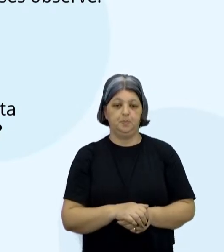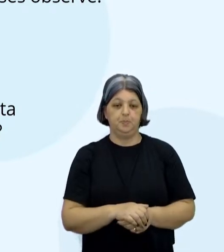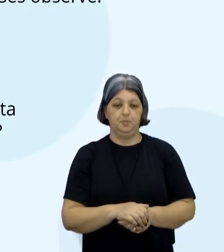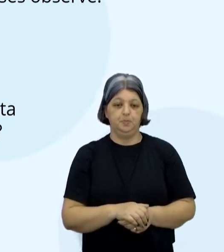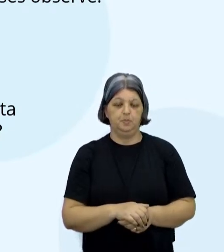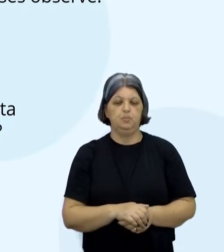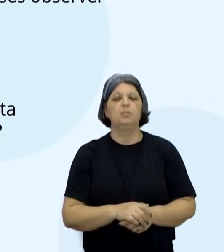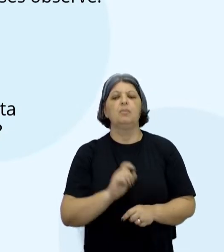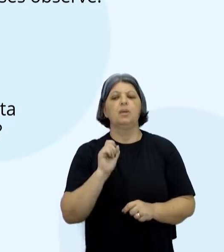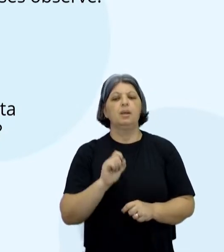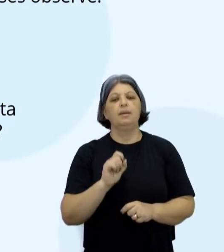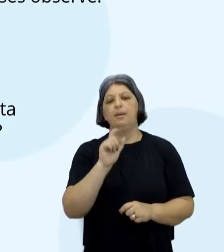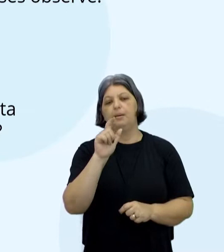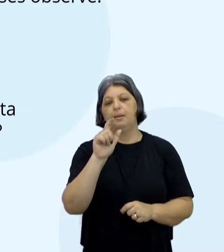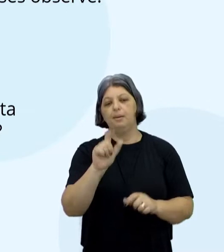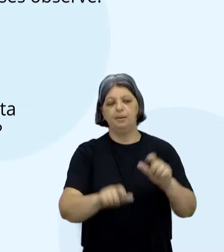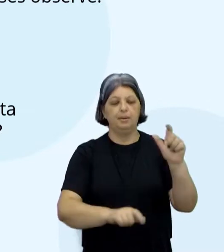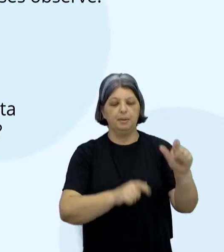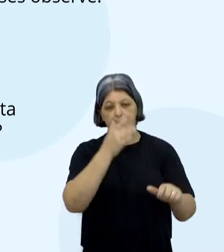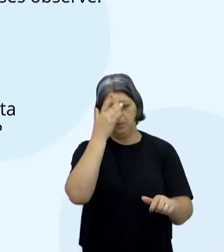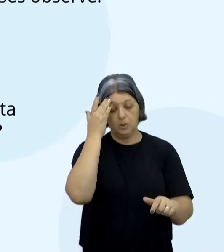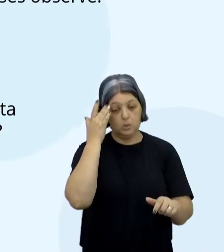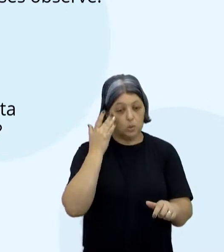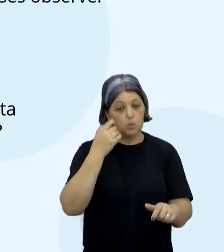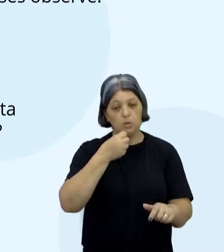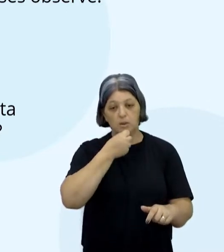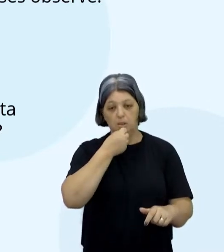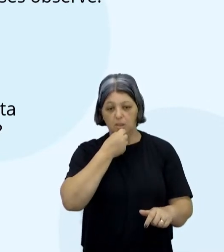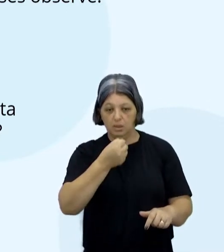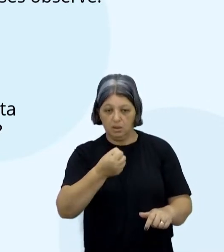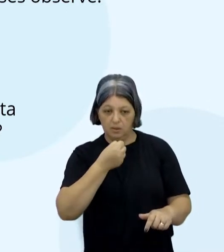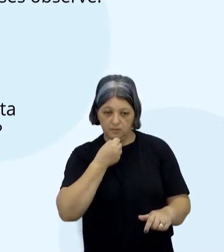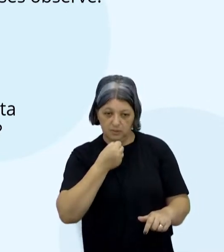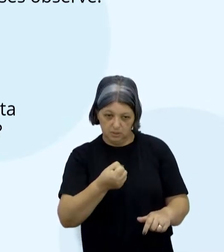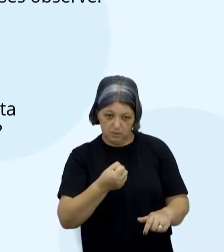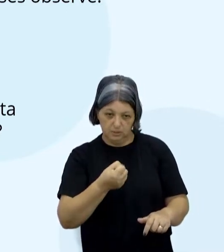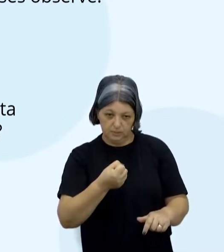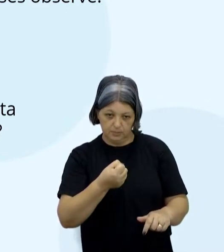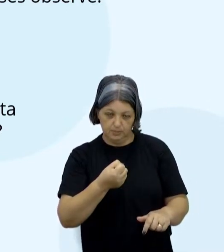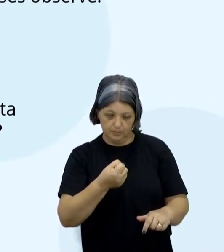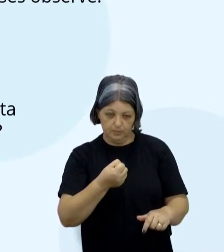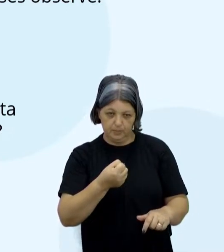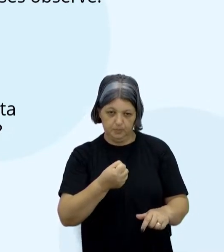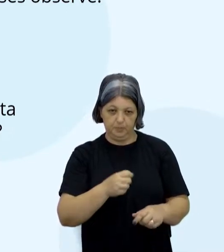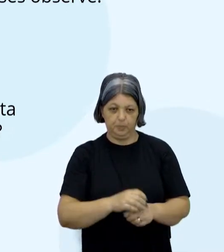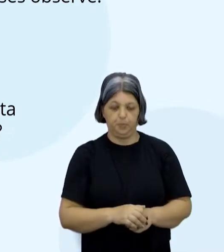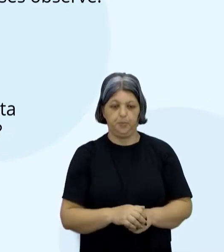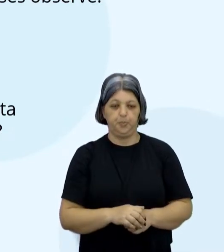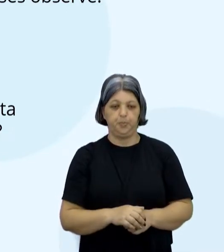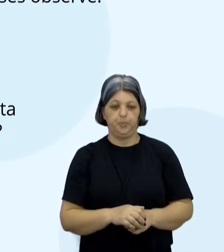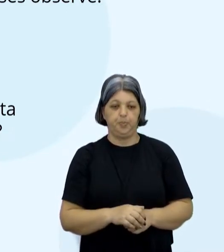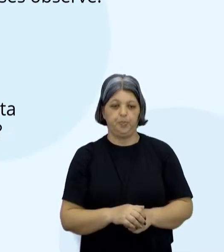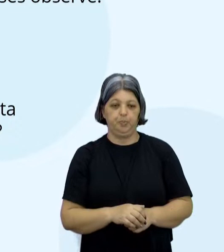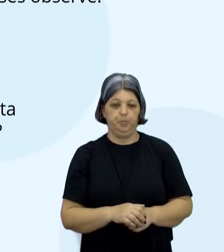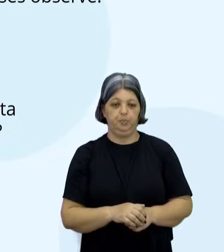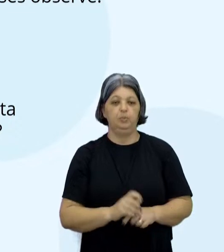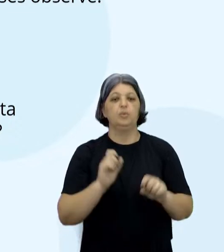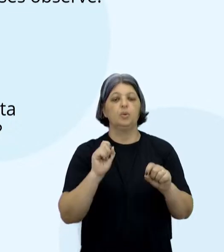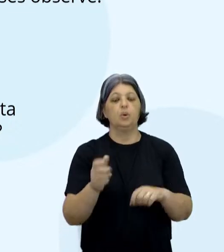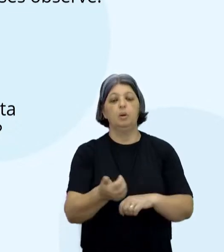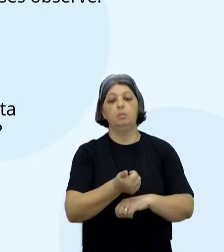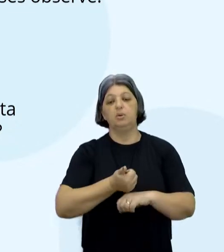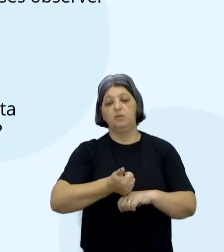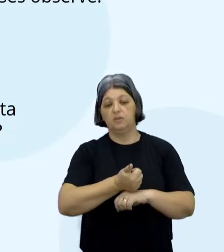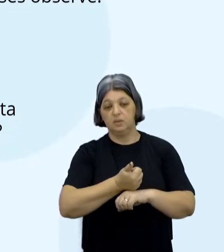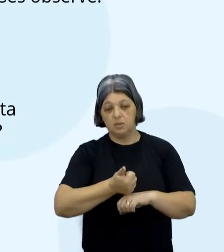Quem são os entrevistados e os entrevistadores? Ou melhor, né? Os entrevistadores e os entrevistados. Qual profissão